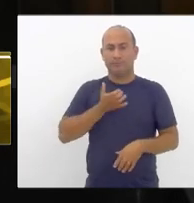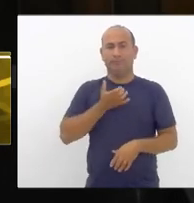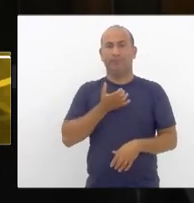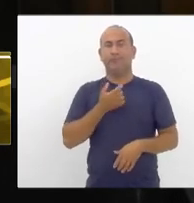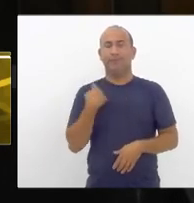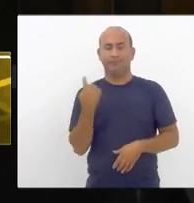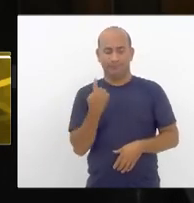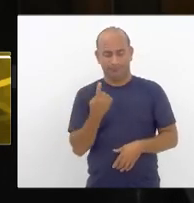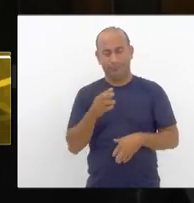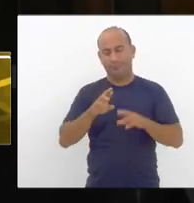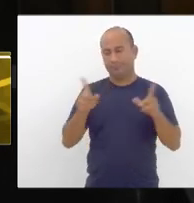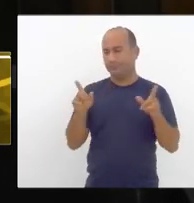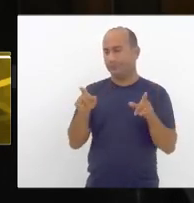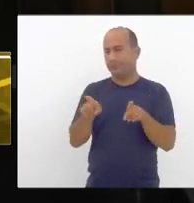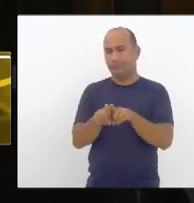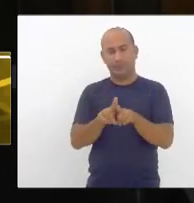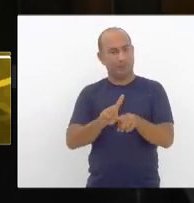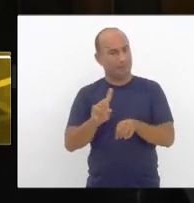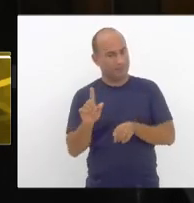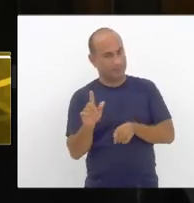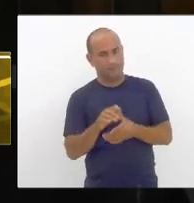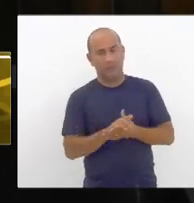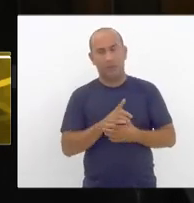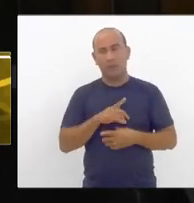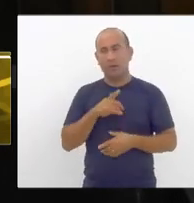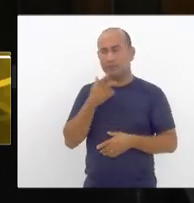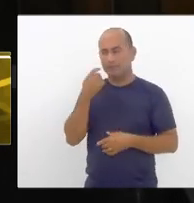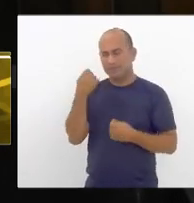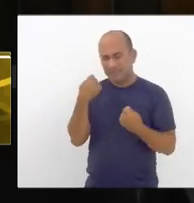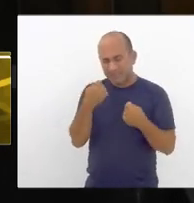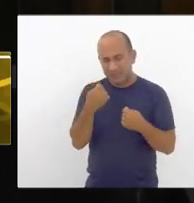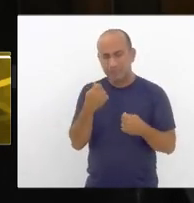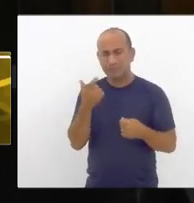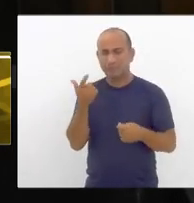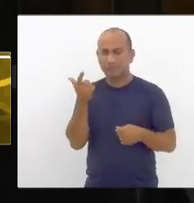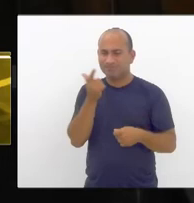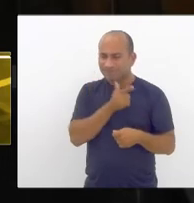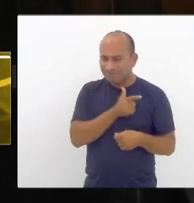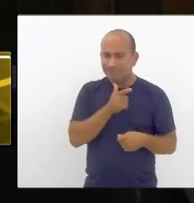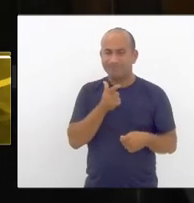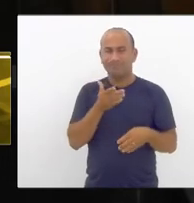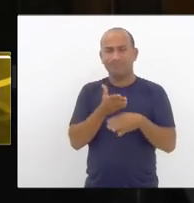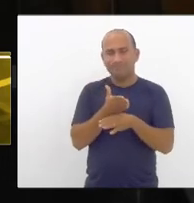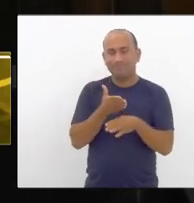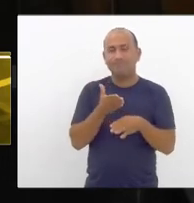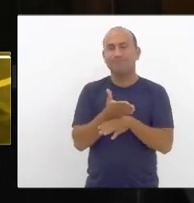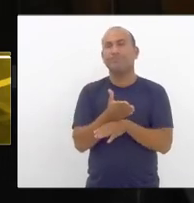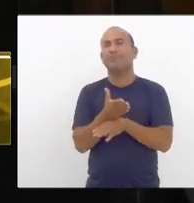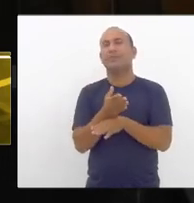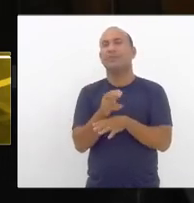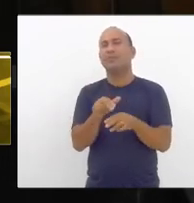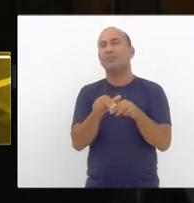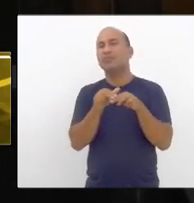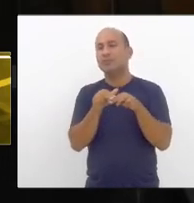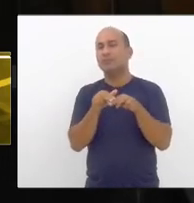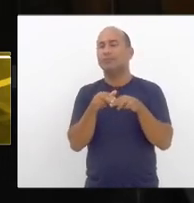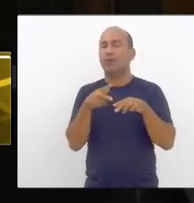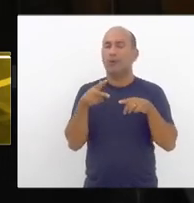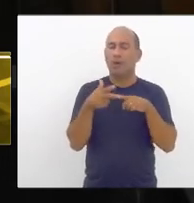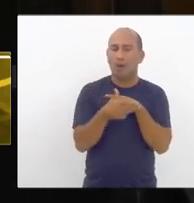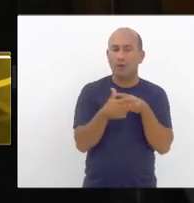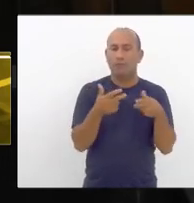diferente então o desafio que a gente teve que enfrentar para chegar até aqui com cortes com enfim